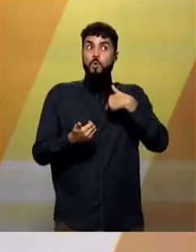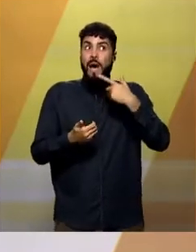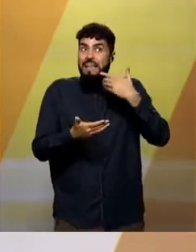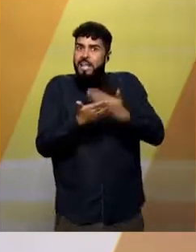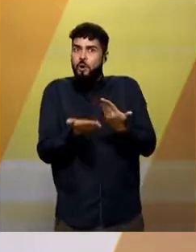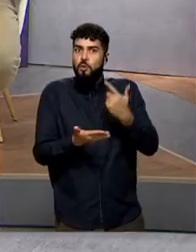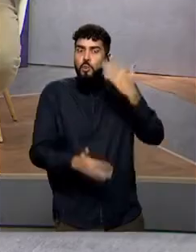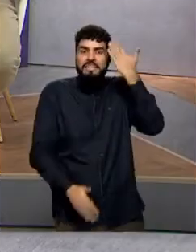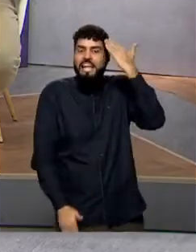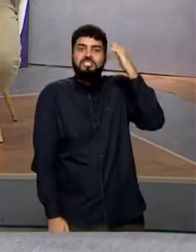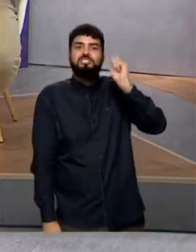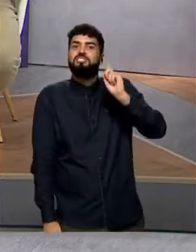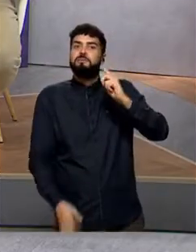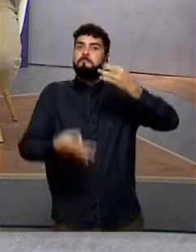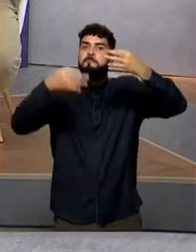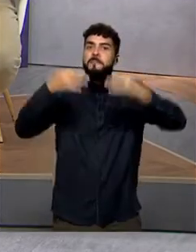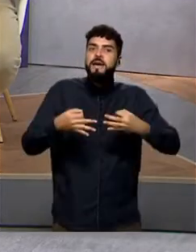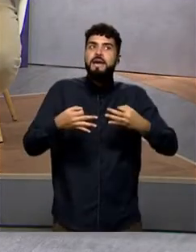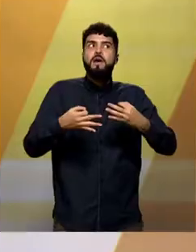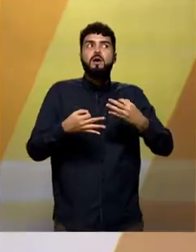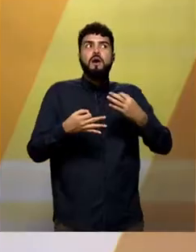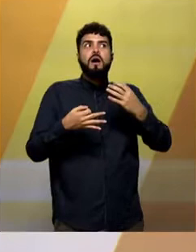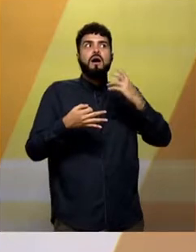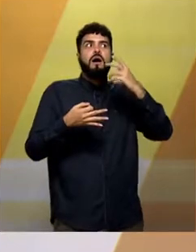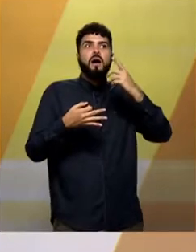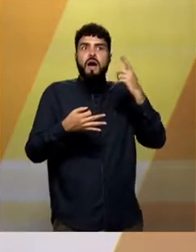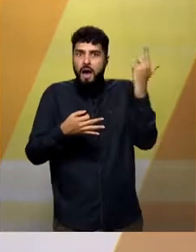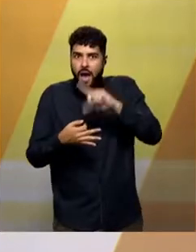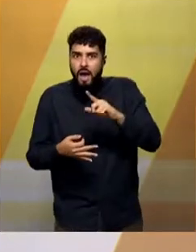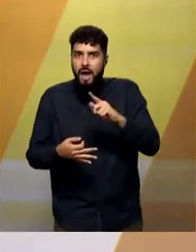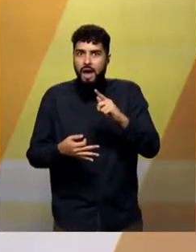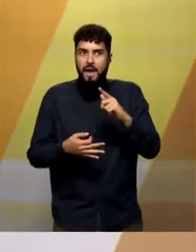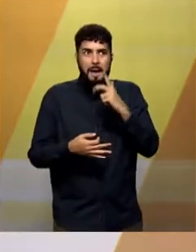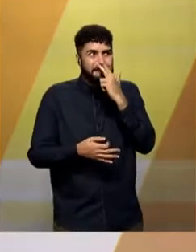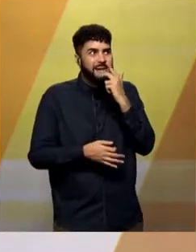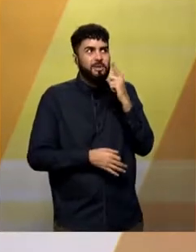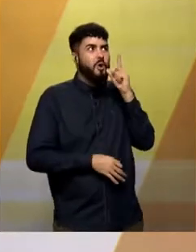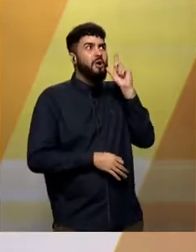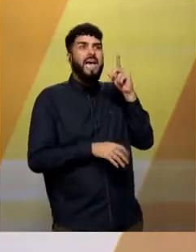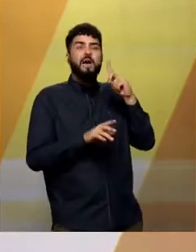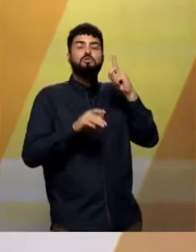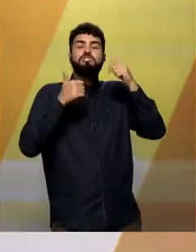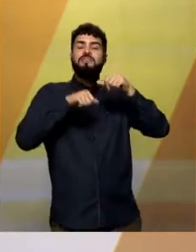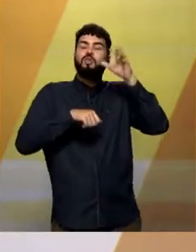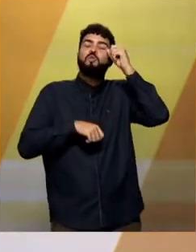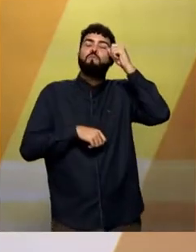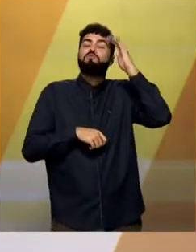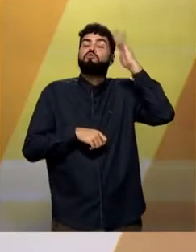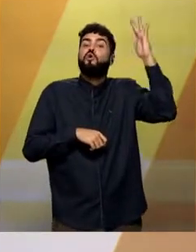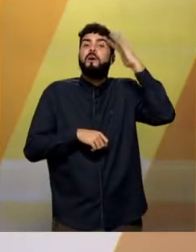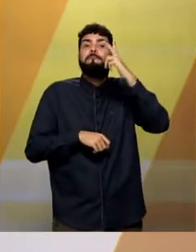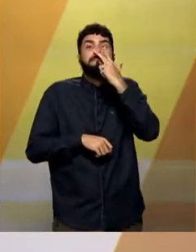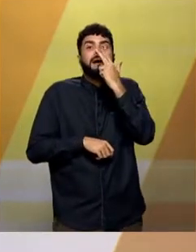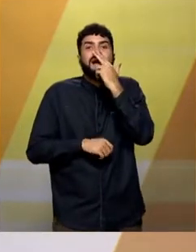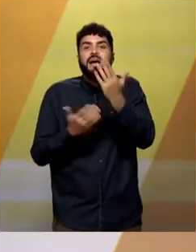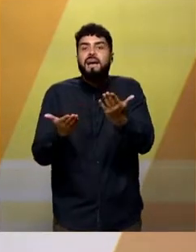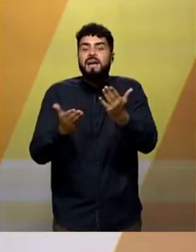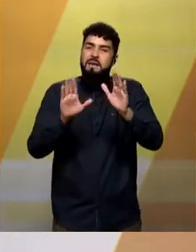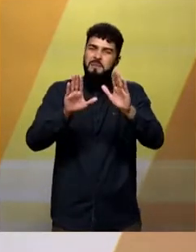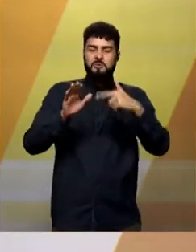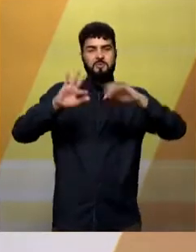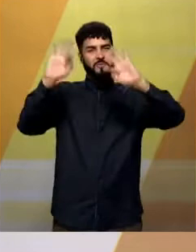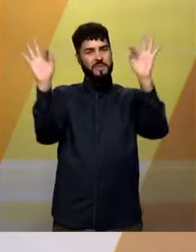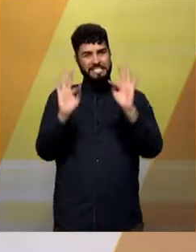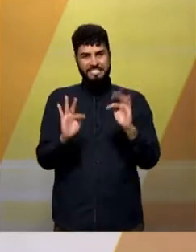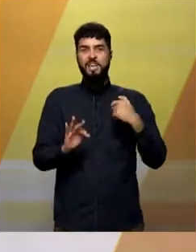ficha não caiu Parece que foi ontem e na verdade parece que foi tudo um sonho mas eu fico muito feliz e tá podendo